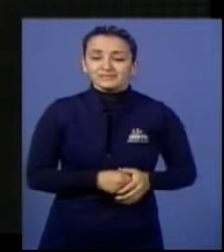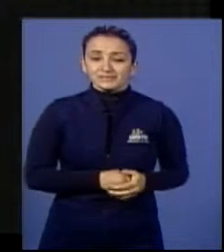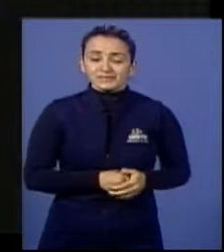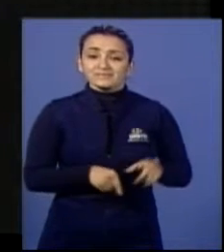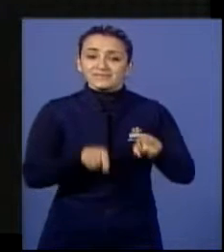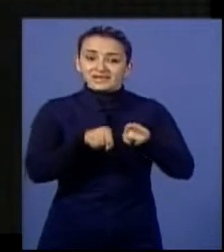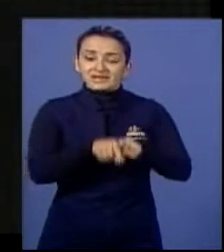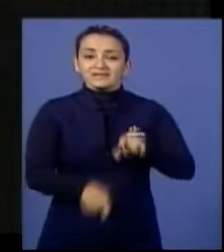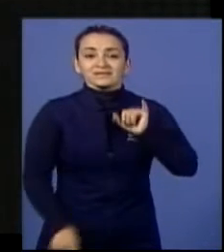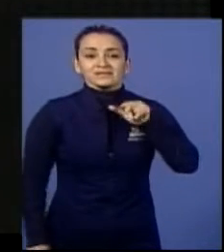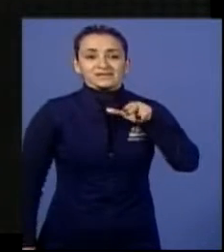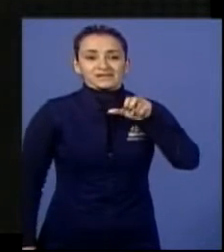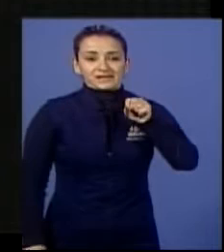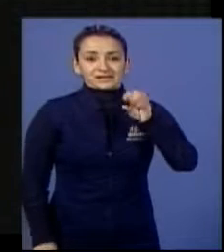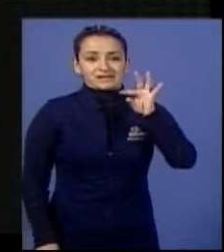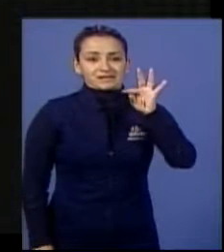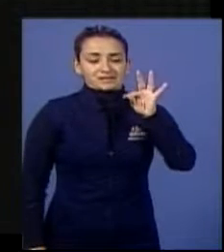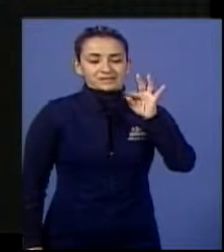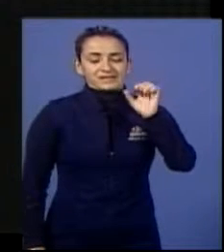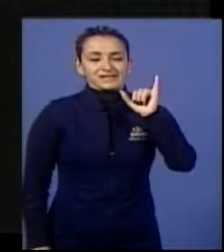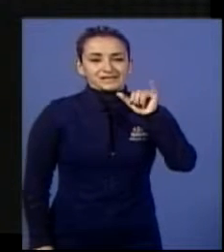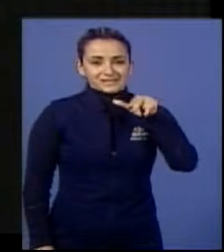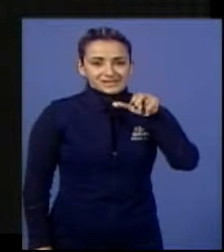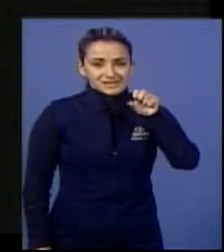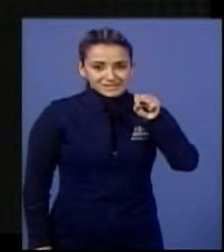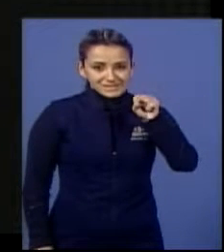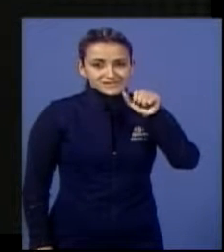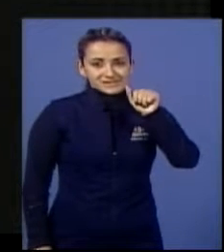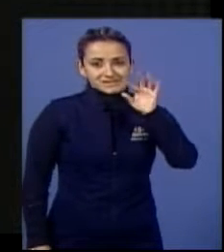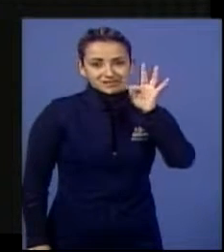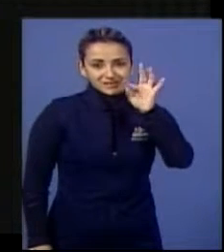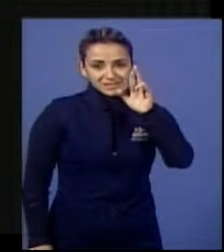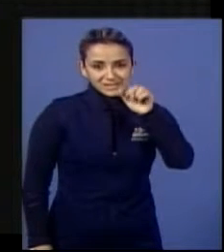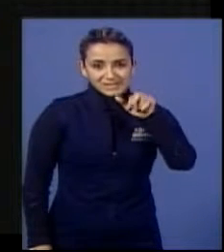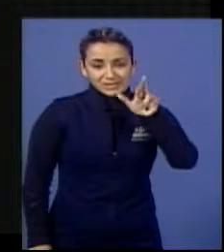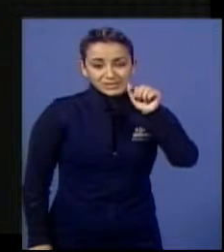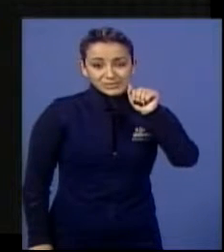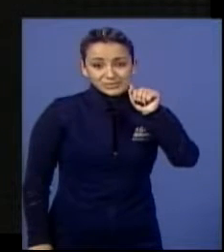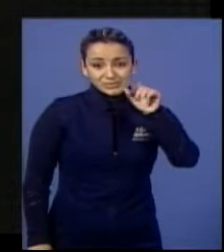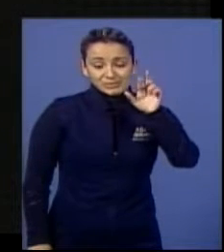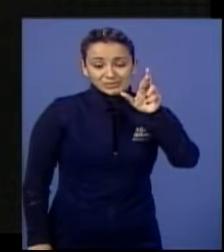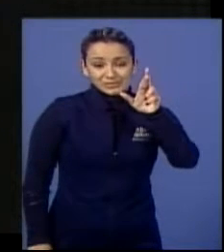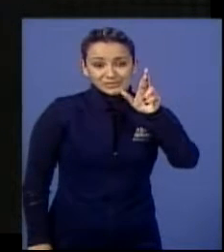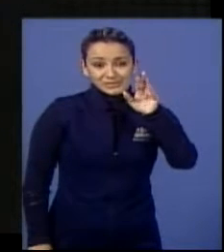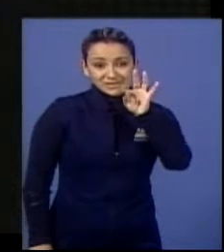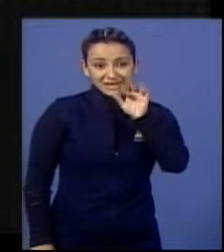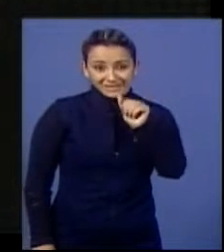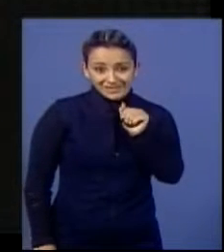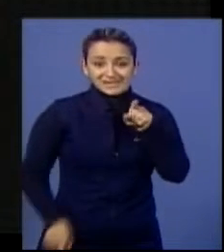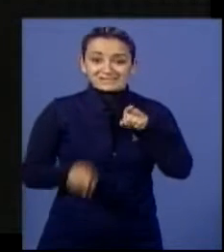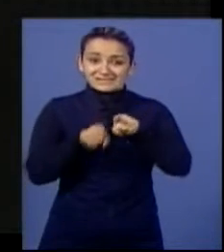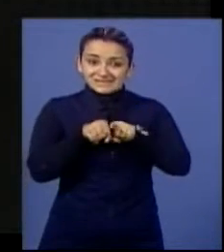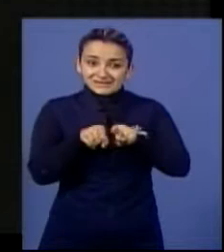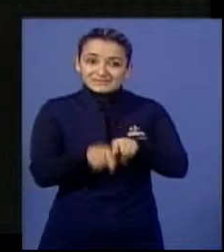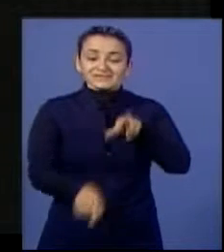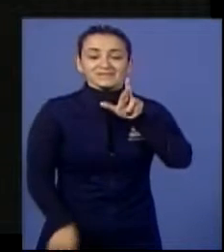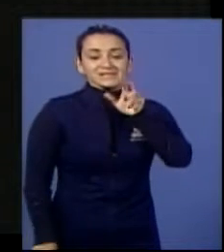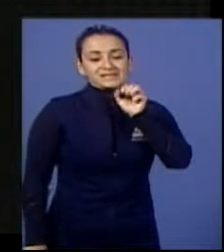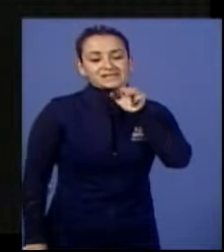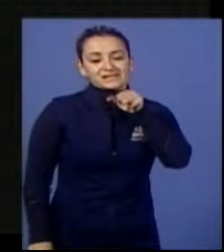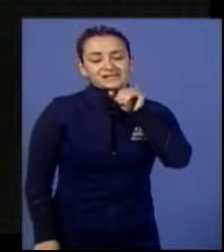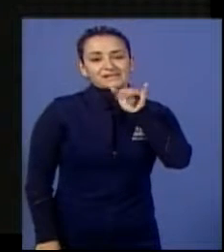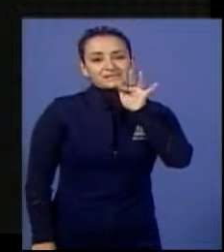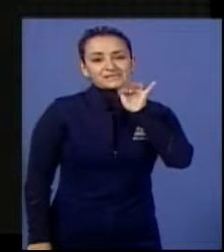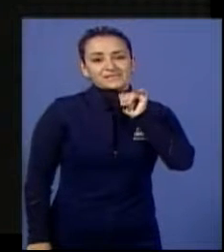Insaturada. Desculpa. Ramificada. Quiral. Já vamos chegar no quiral, já vamos lá. Perdão. Ramificada. Essa cadeia só tem duas pontas de